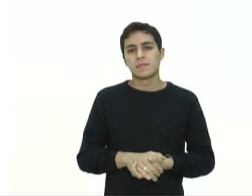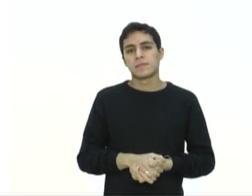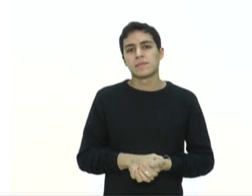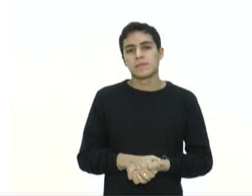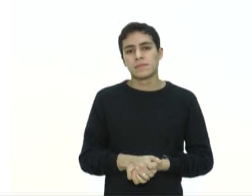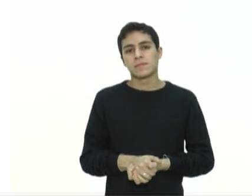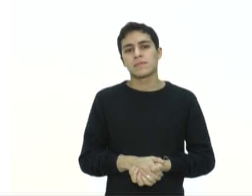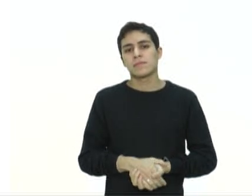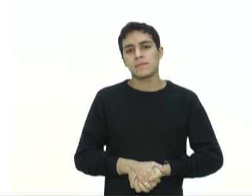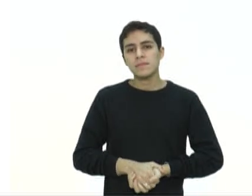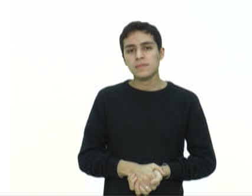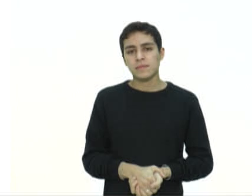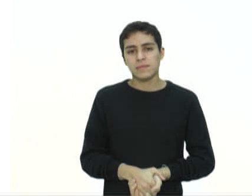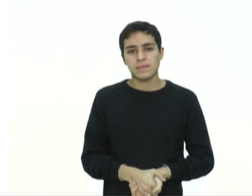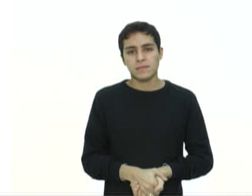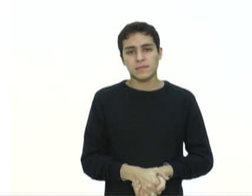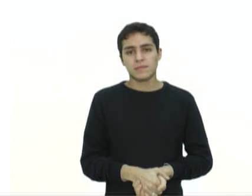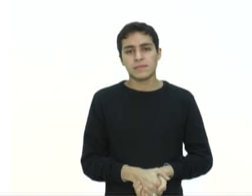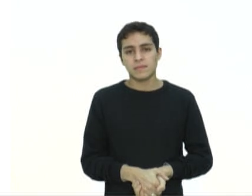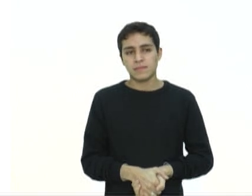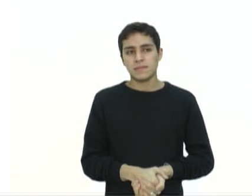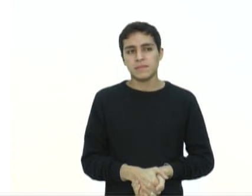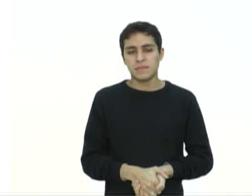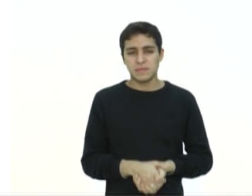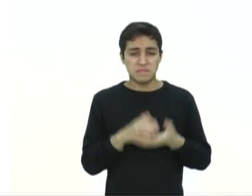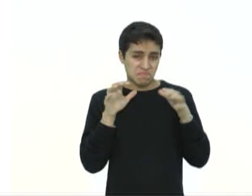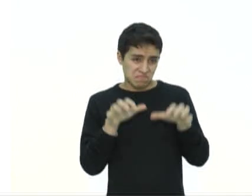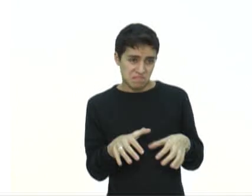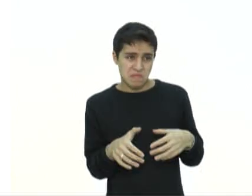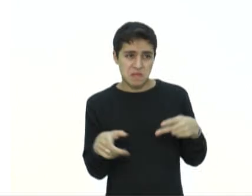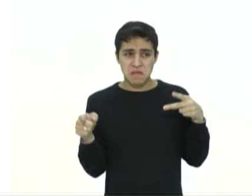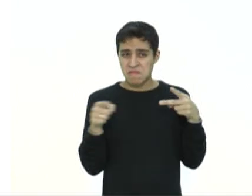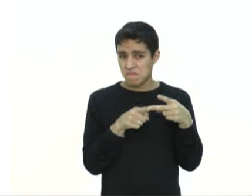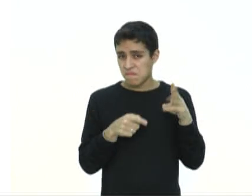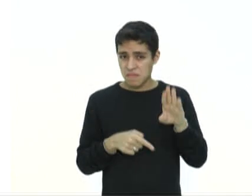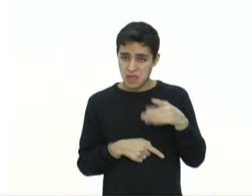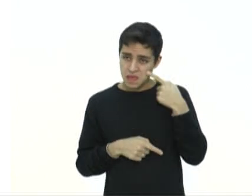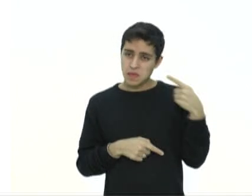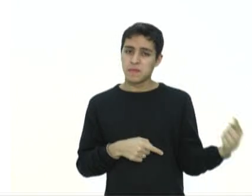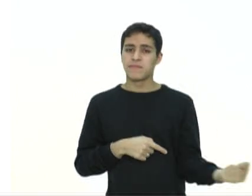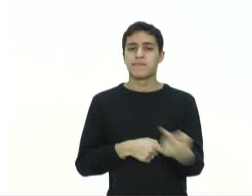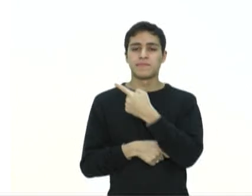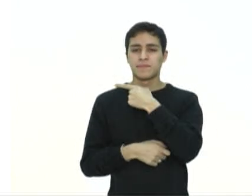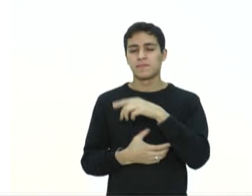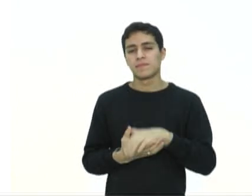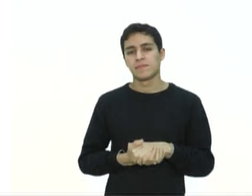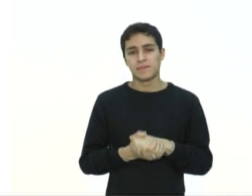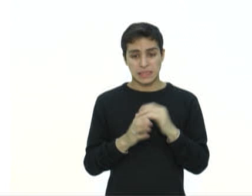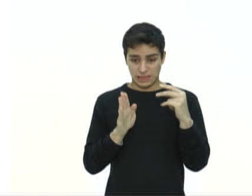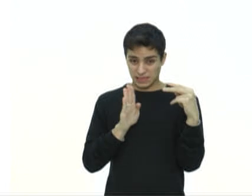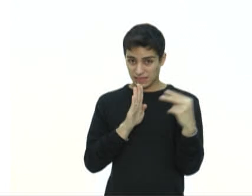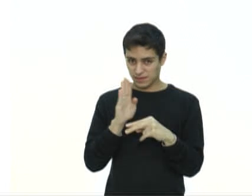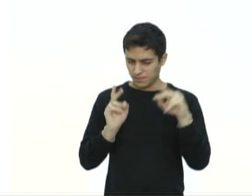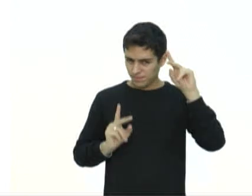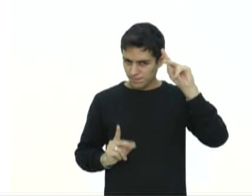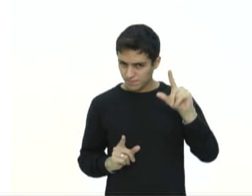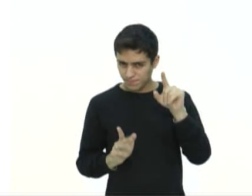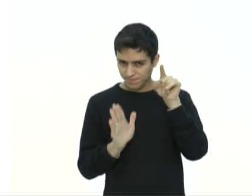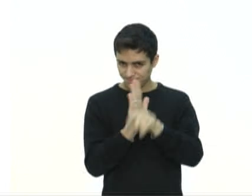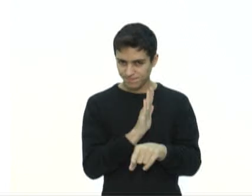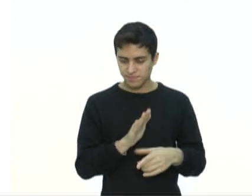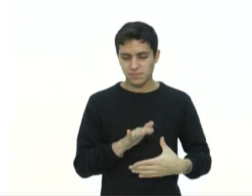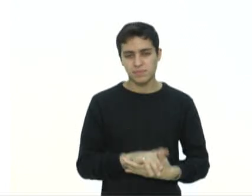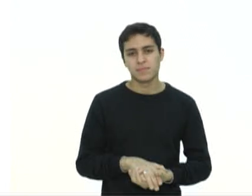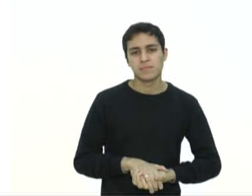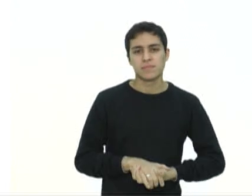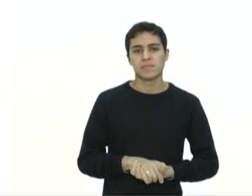se escrevem diferente. Será que é isso? Ou B, aquelas que se escrevem igual, pero